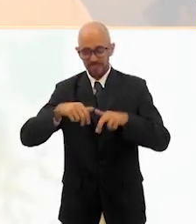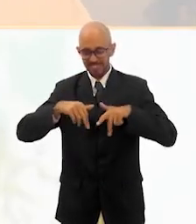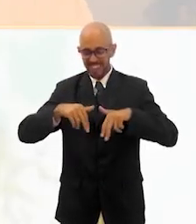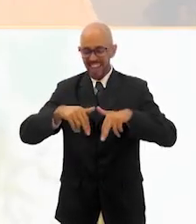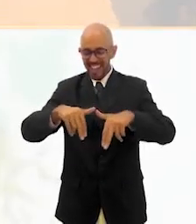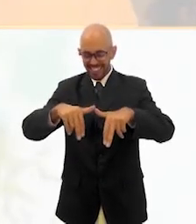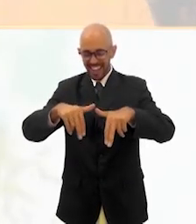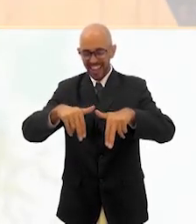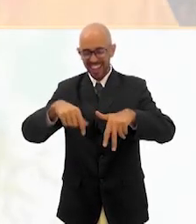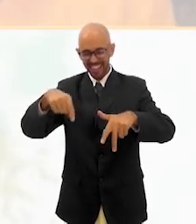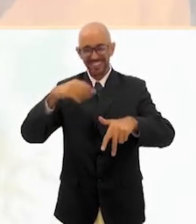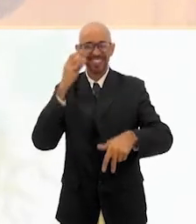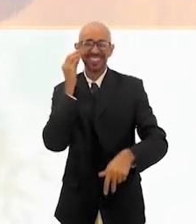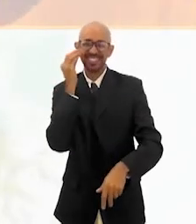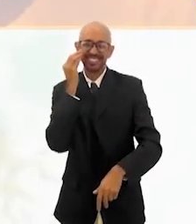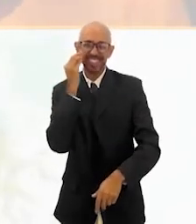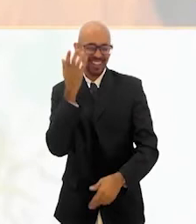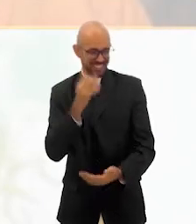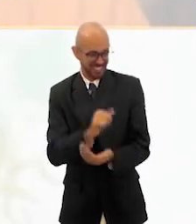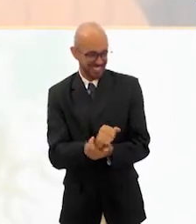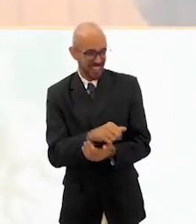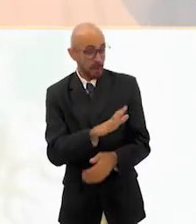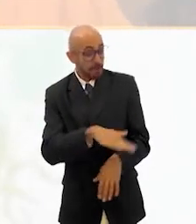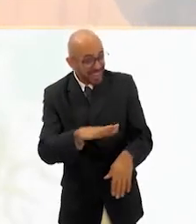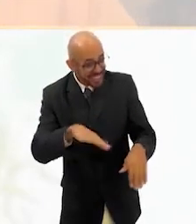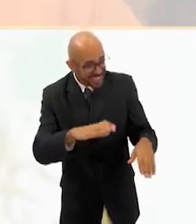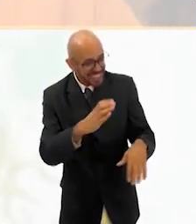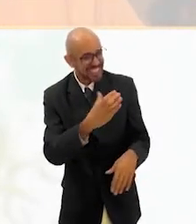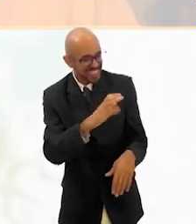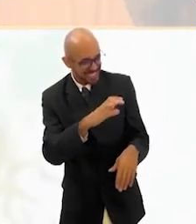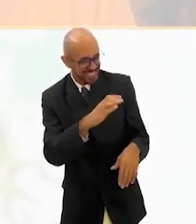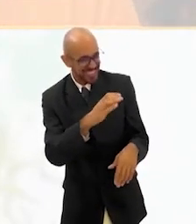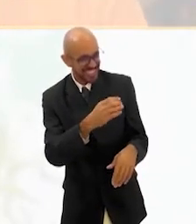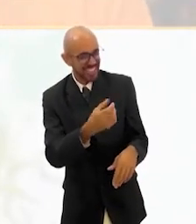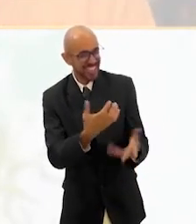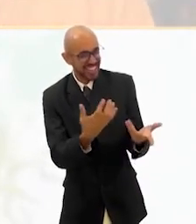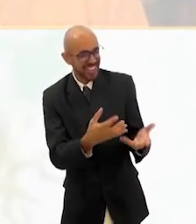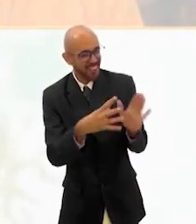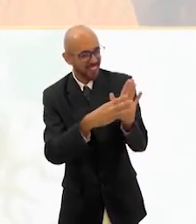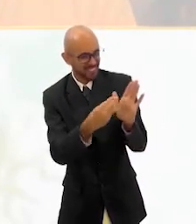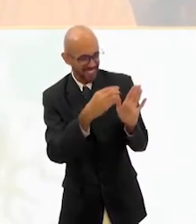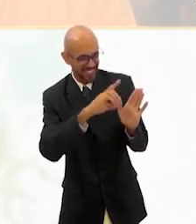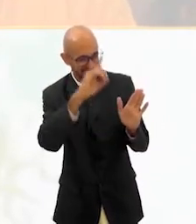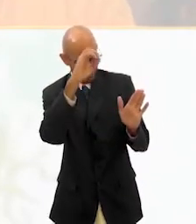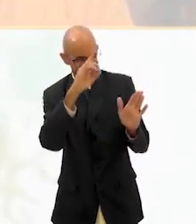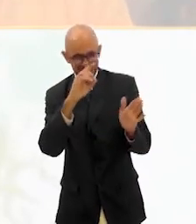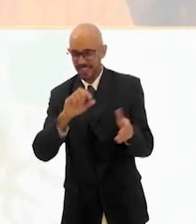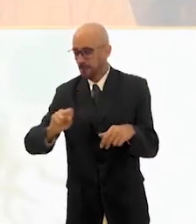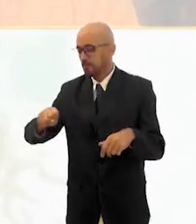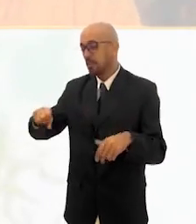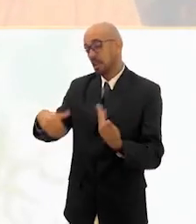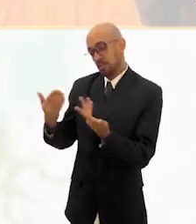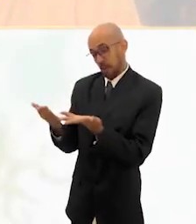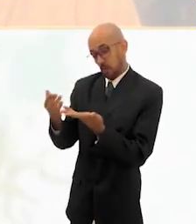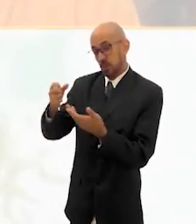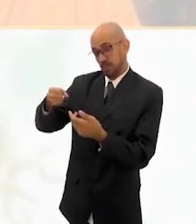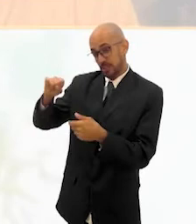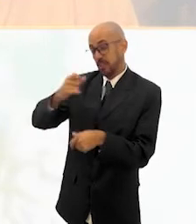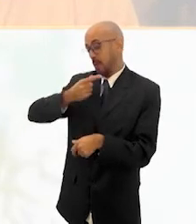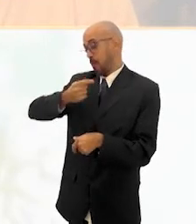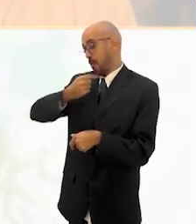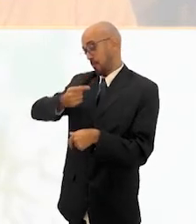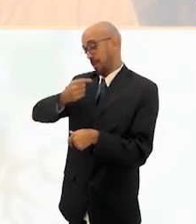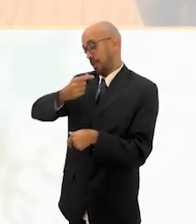Depois, obviamente, daí. Uma Caiu ali, criança falei assim, cientista bom. querendo ser Deus. Eu falei assim, bom, se o homem saiu andando em algum